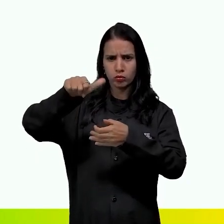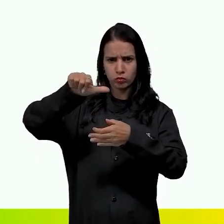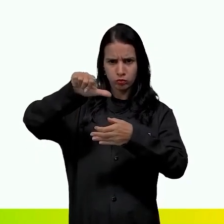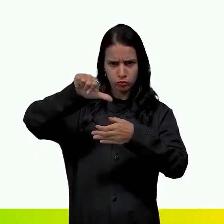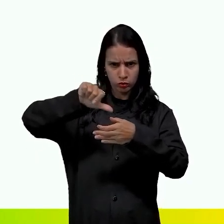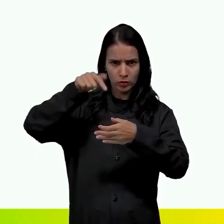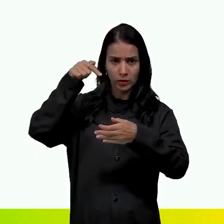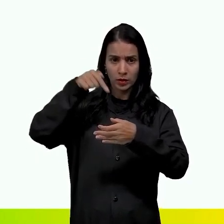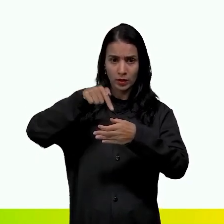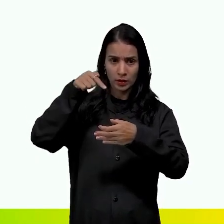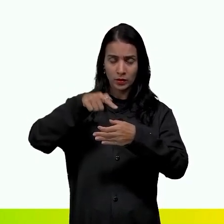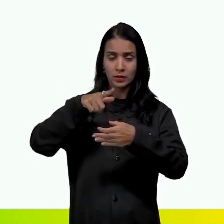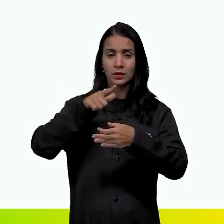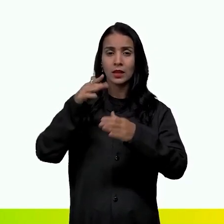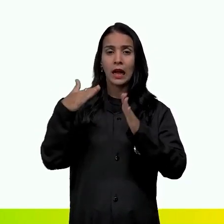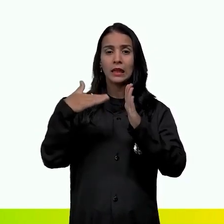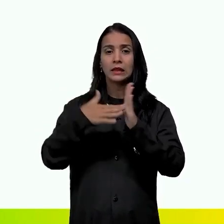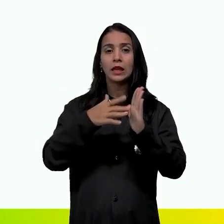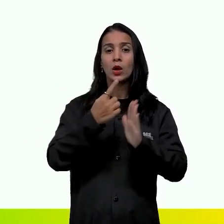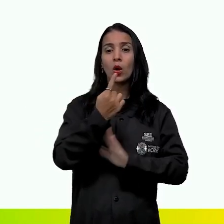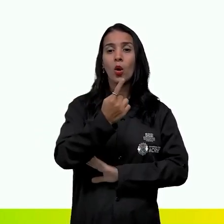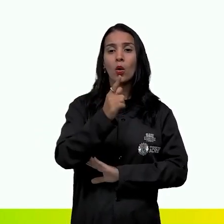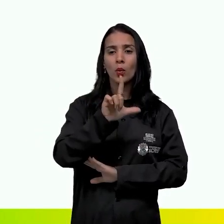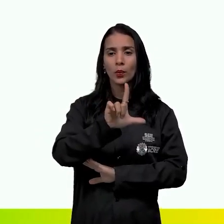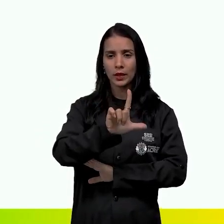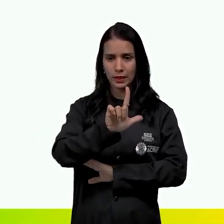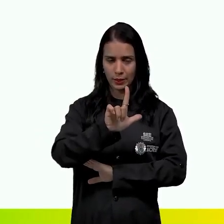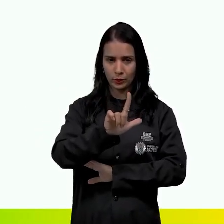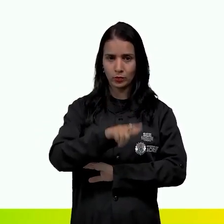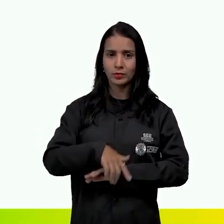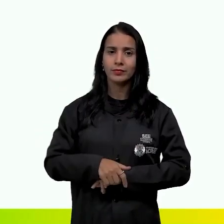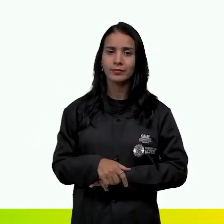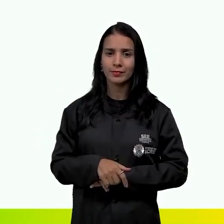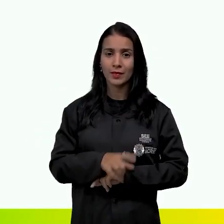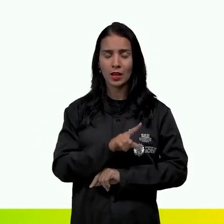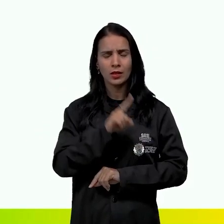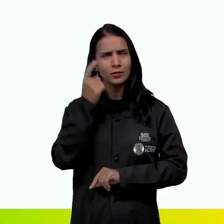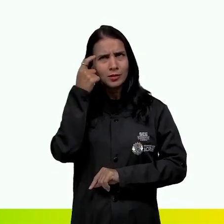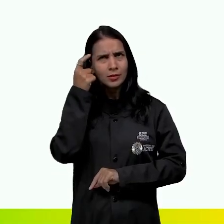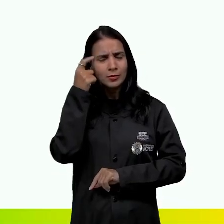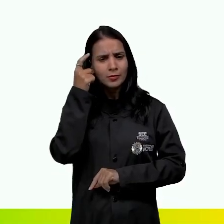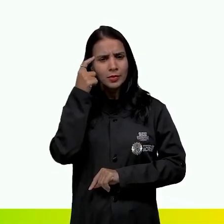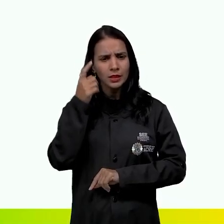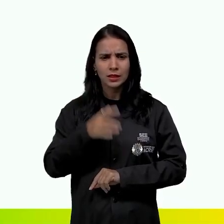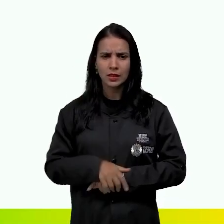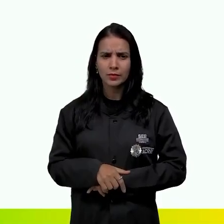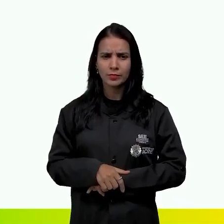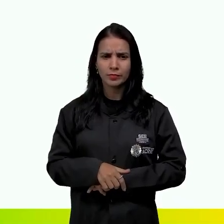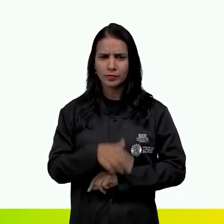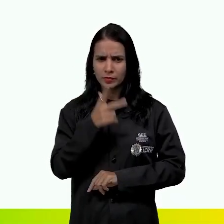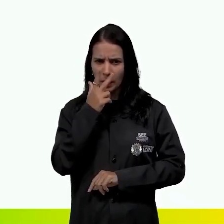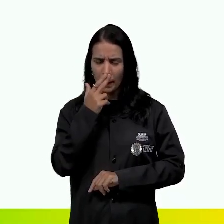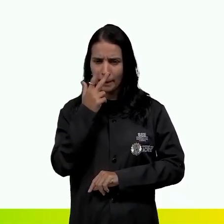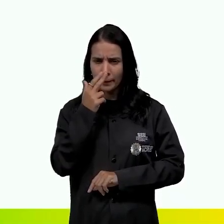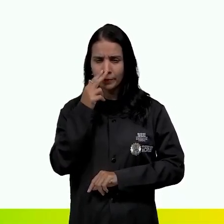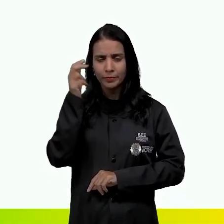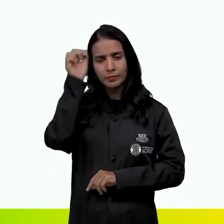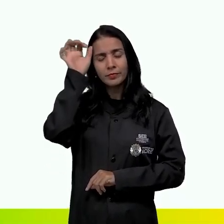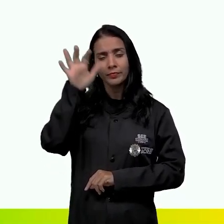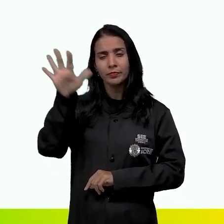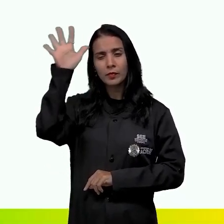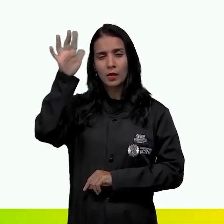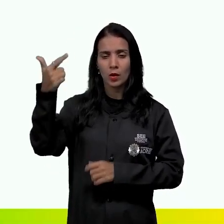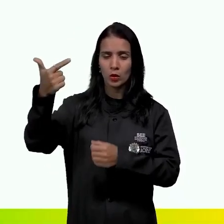0,015 metros cúbicos por segundo. Então, imagina que vai ter aqui uma torneira despejando o líquido aqui a